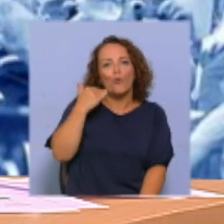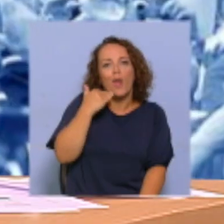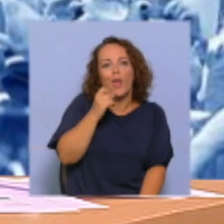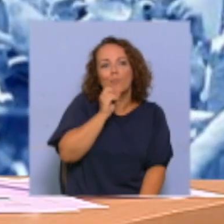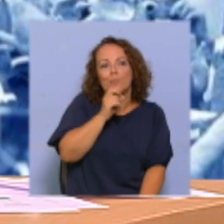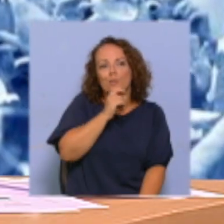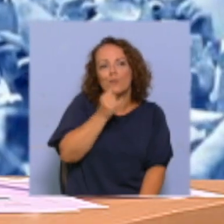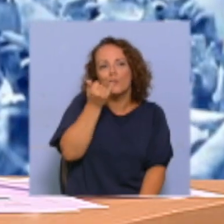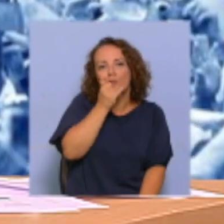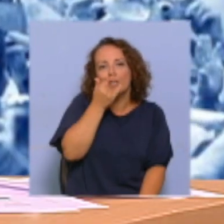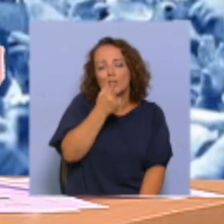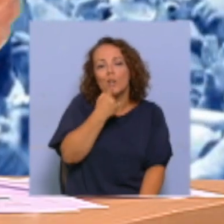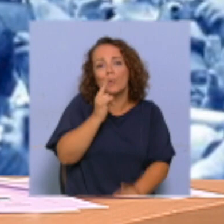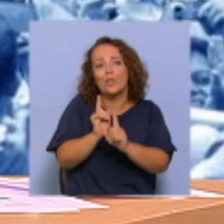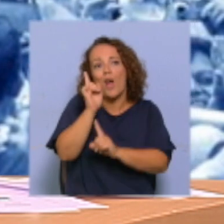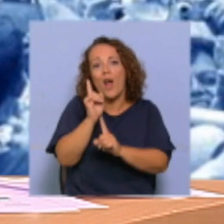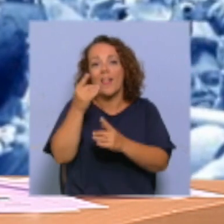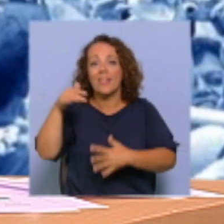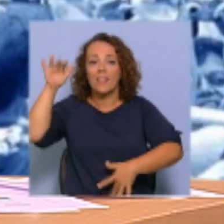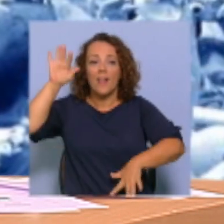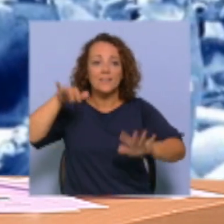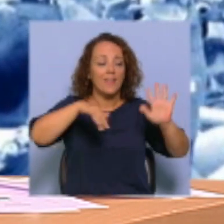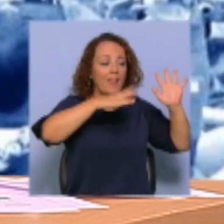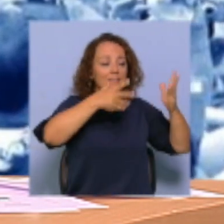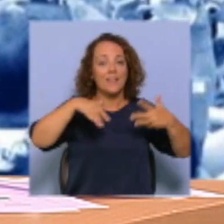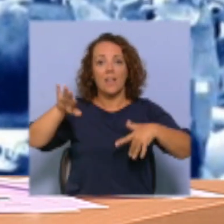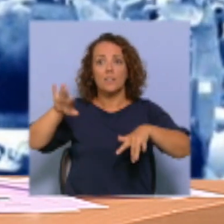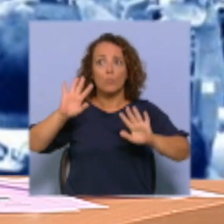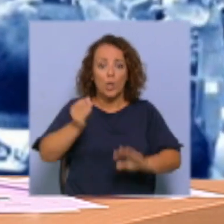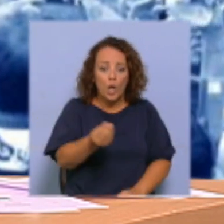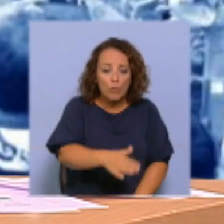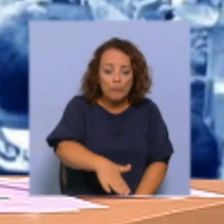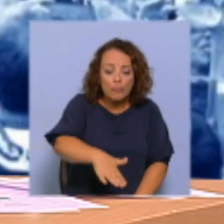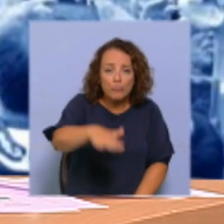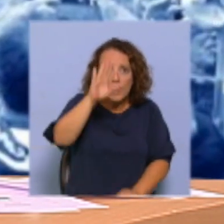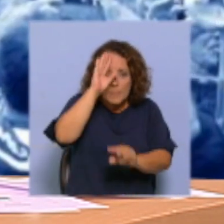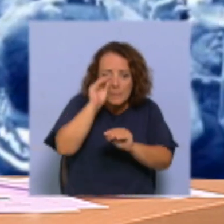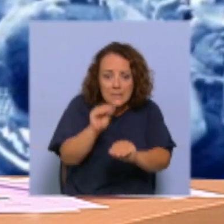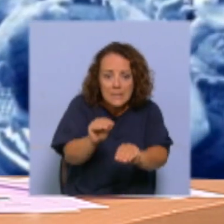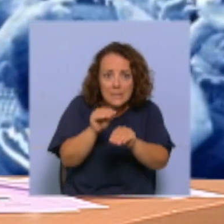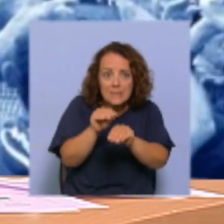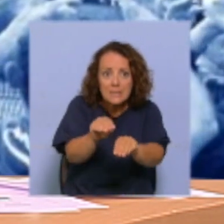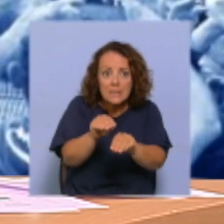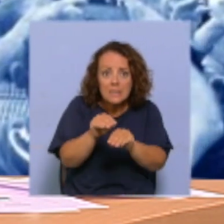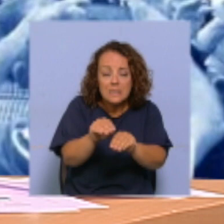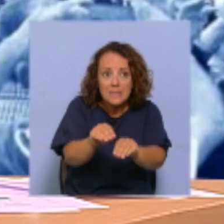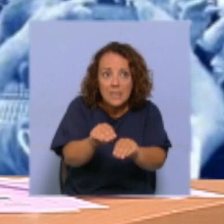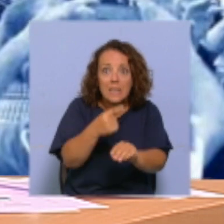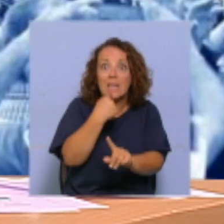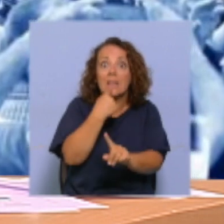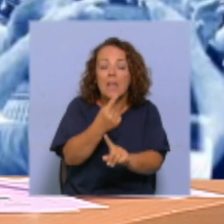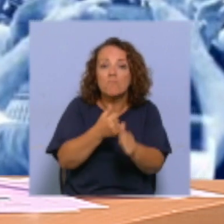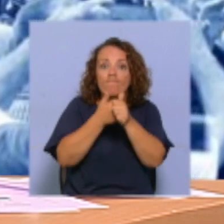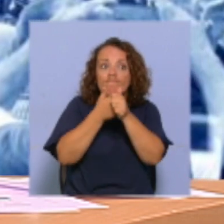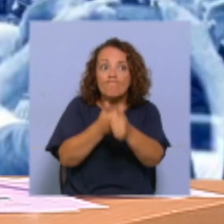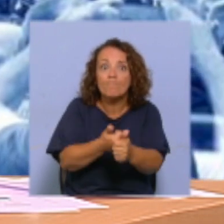os norte-coreanos fazem aquelas danças e tal, mas desde pequenininho que são ensinados a únicos princípios da visão